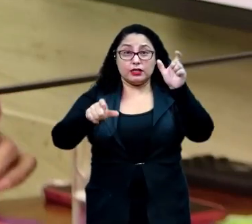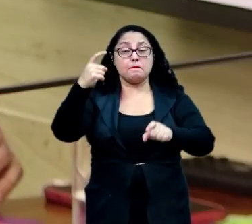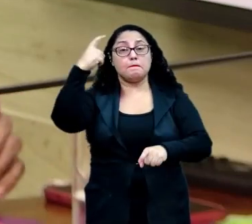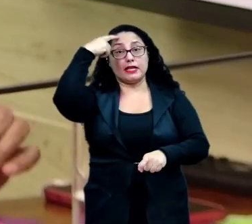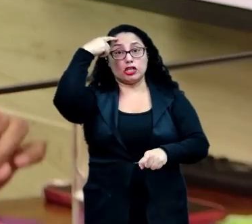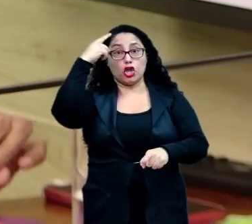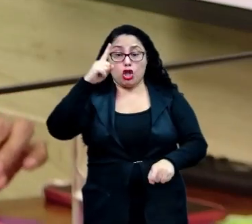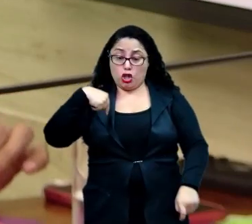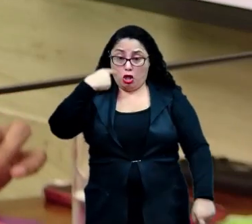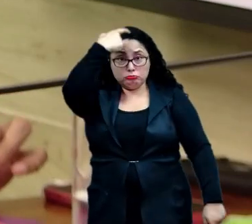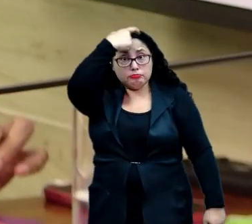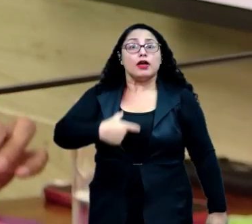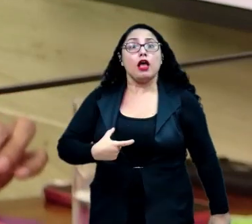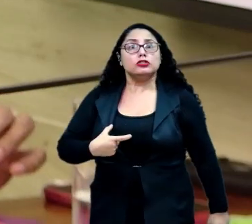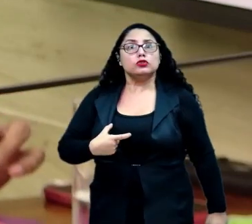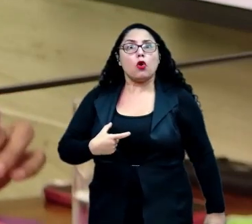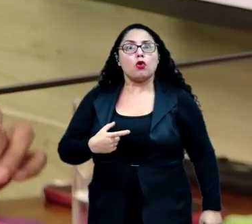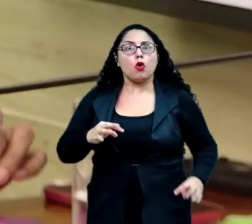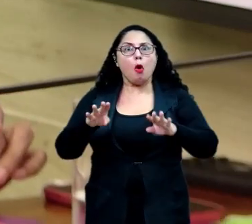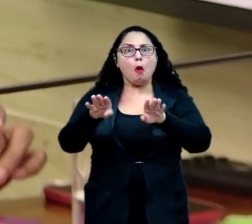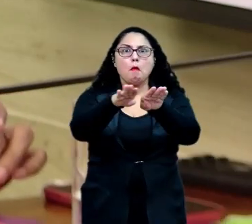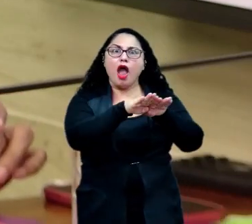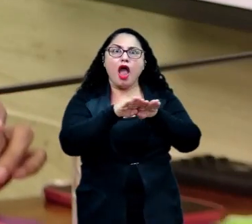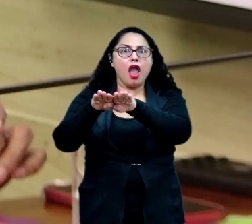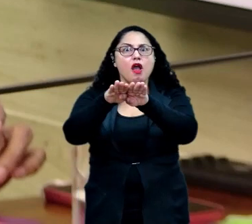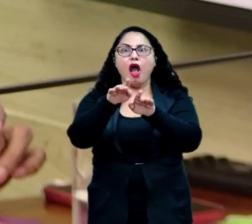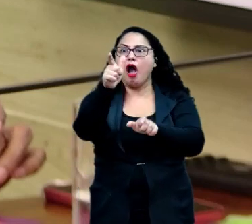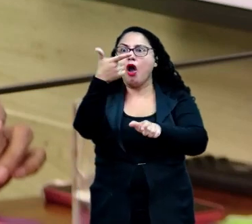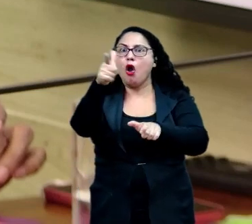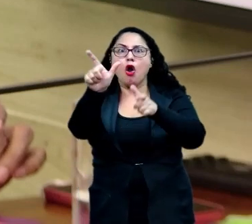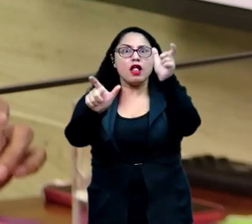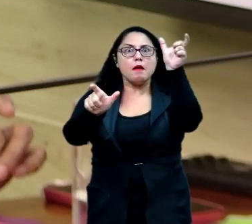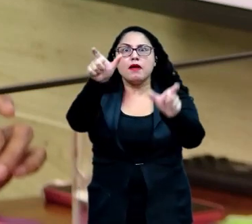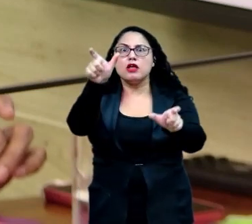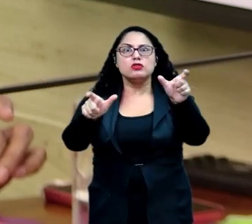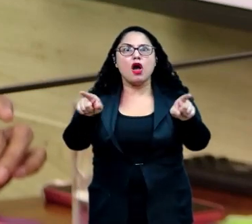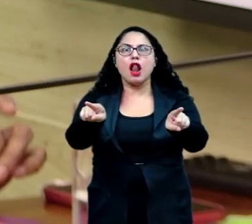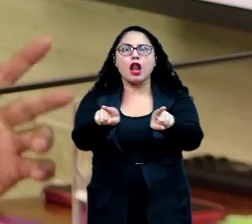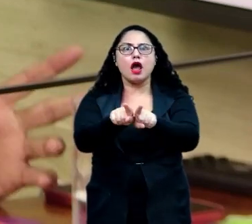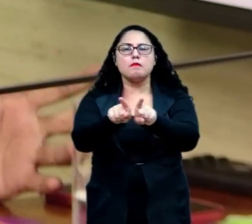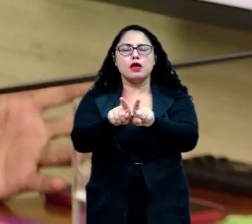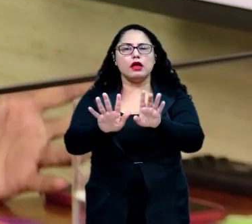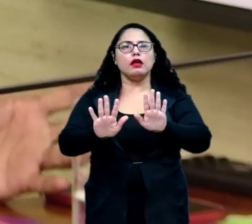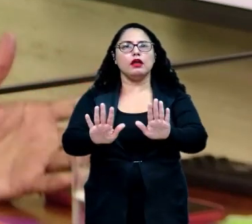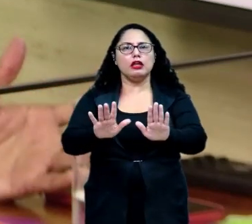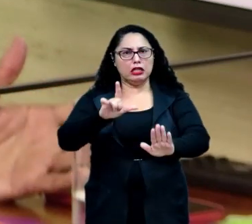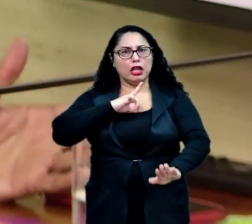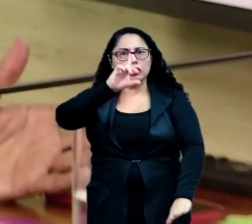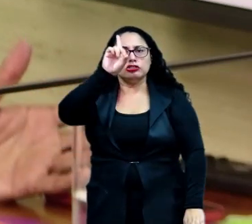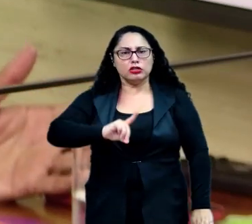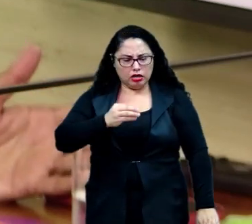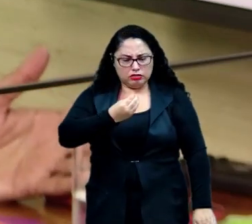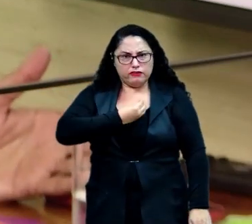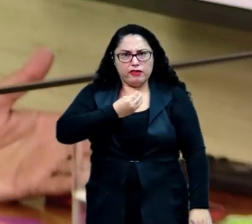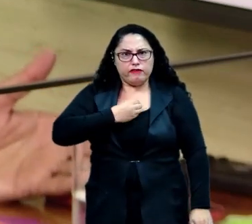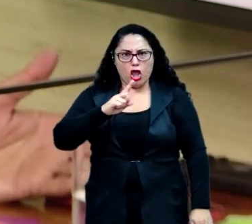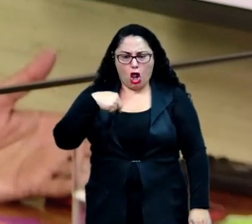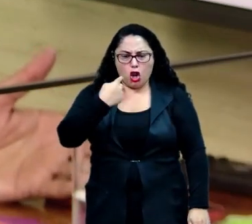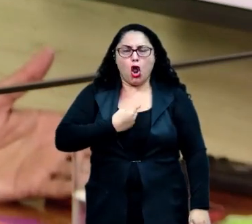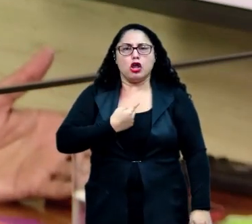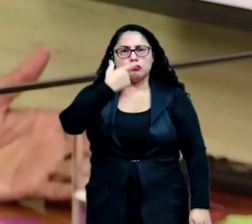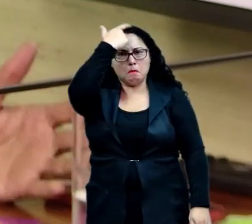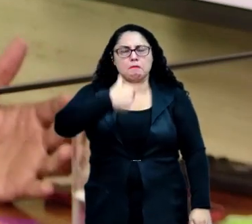somos pessoas, como todas as outras demais. E a gente tem direito de viver a nossa vida